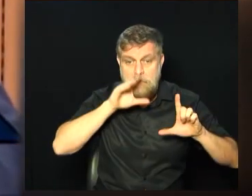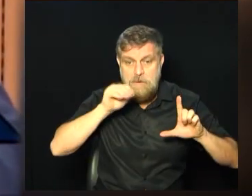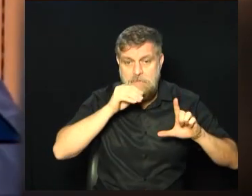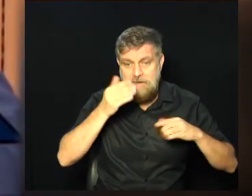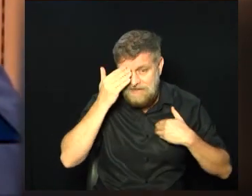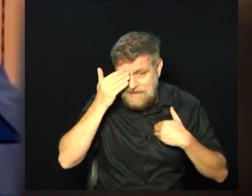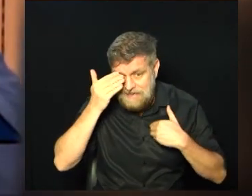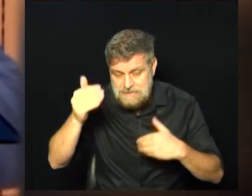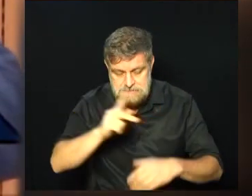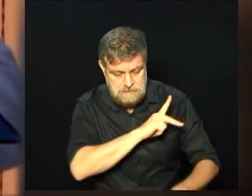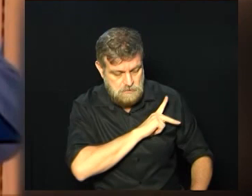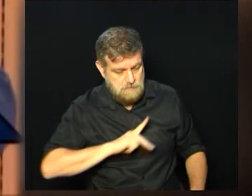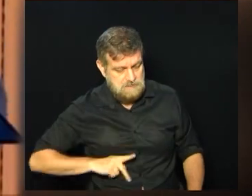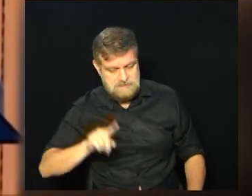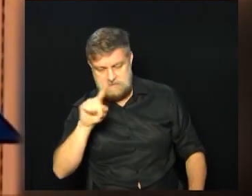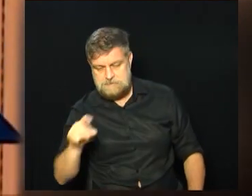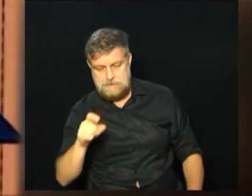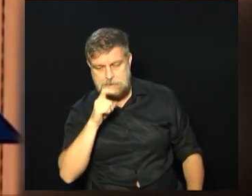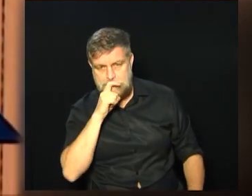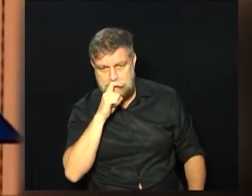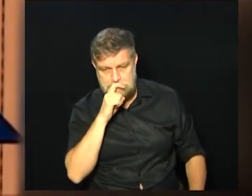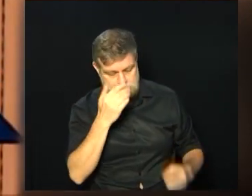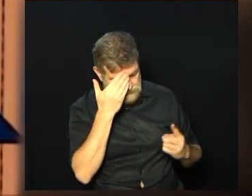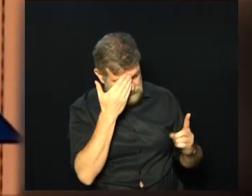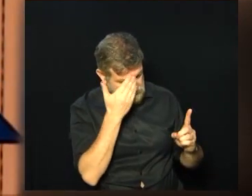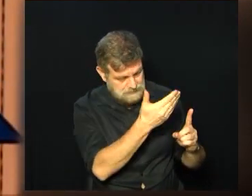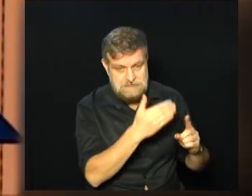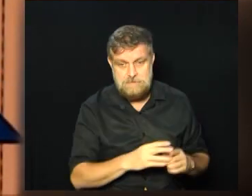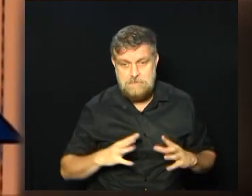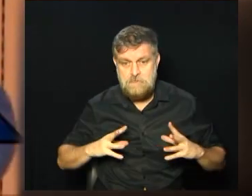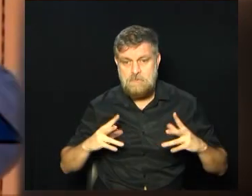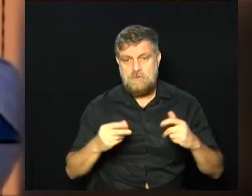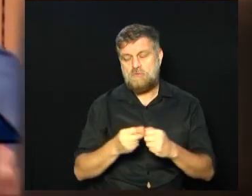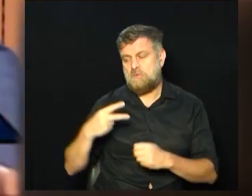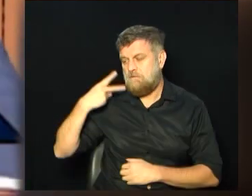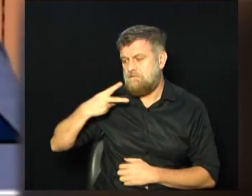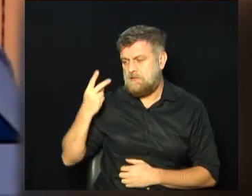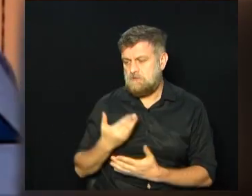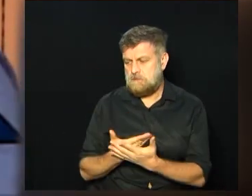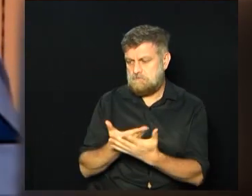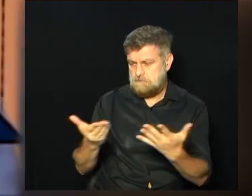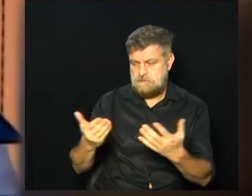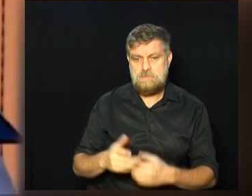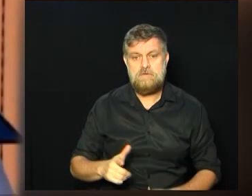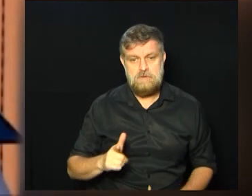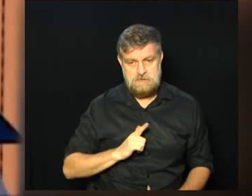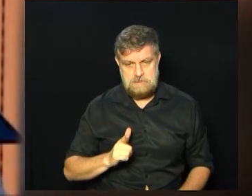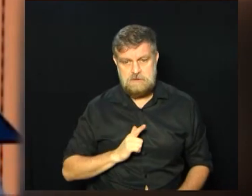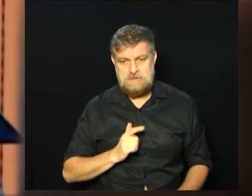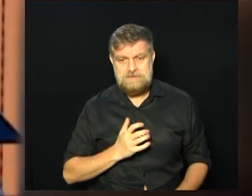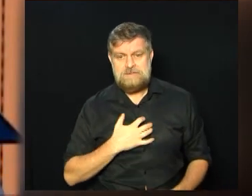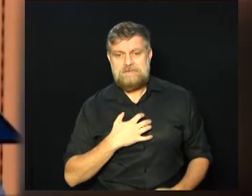desde o presidente dessa casa, o Zé Carlos, a todos os vereadores que tiveram